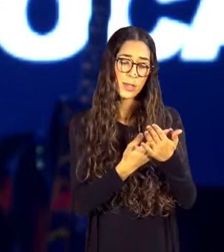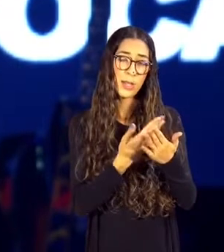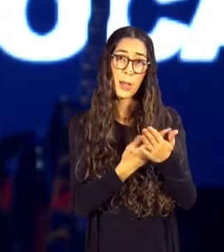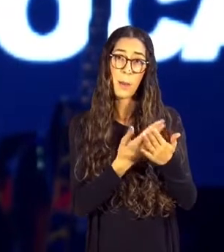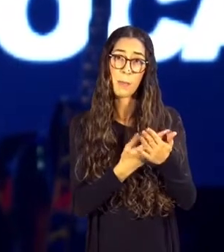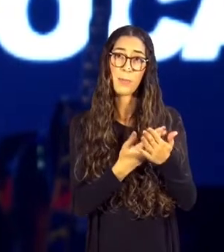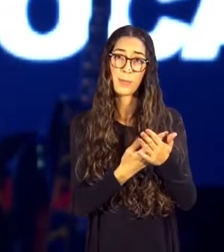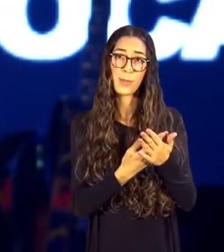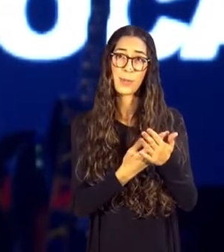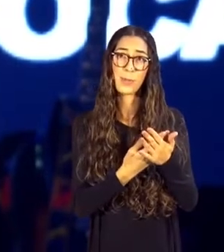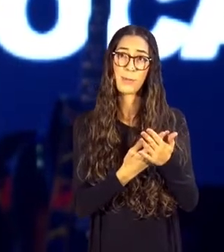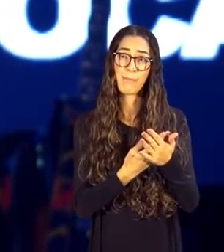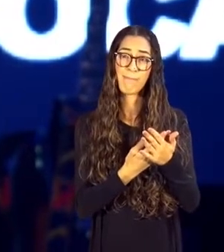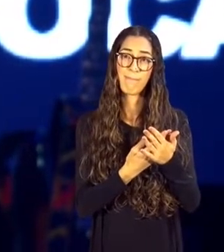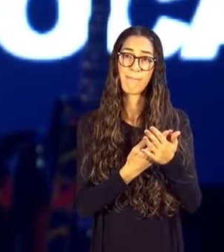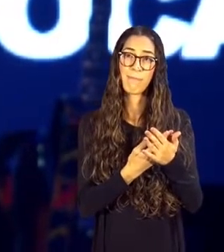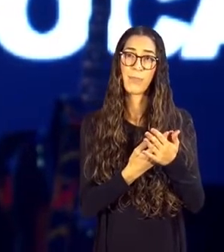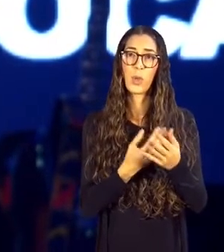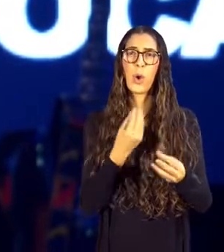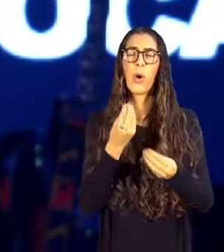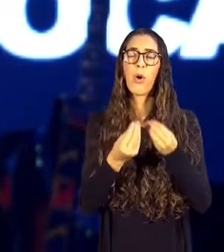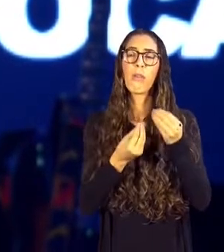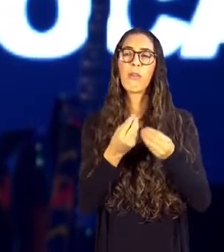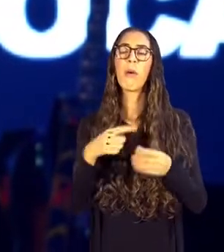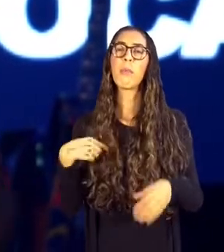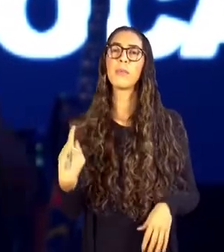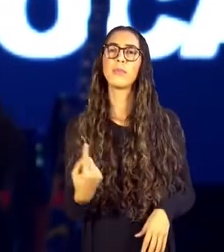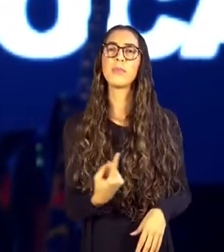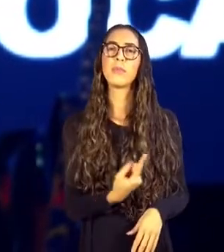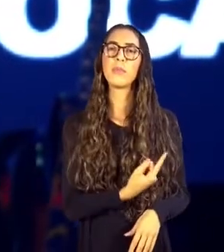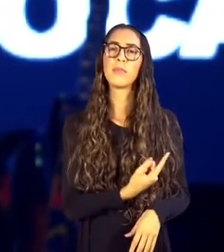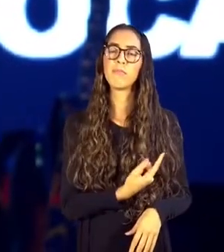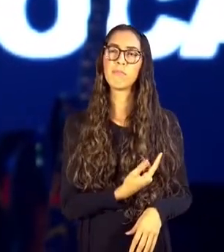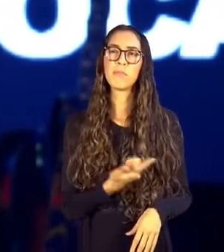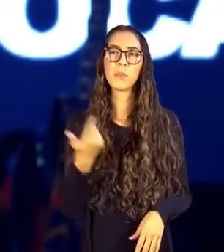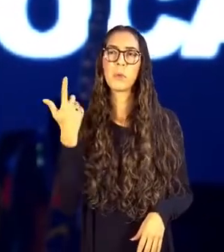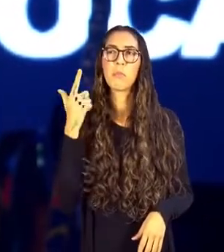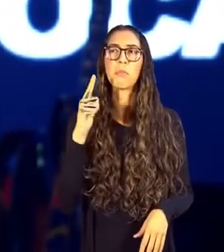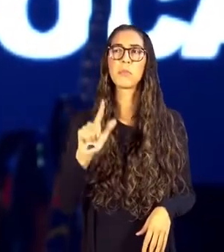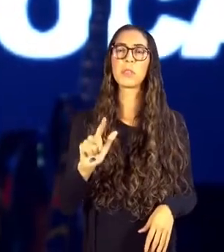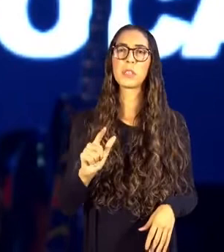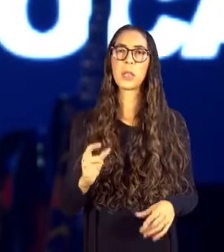A chance é 1 elevado à sexta potência. É